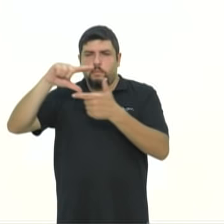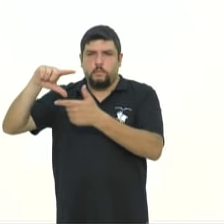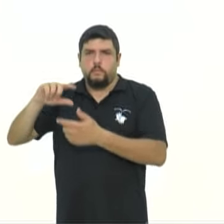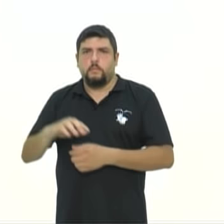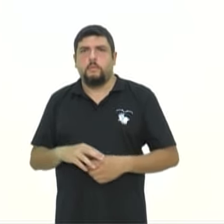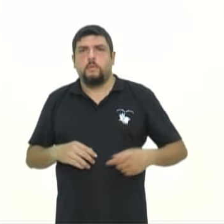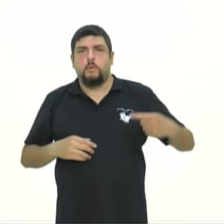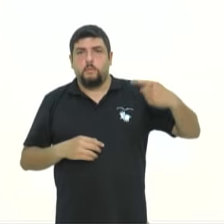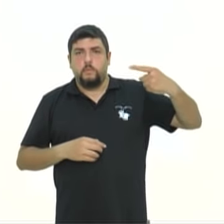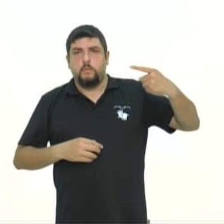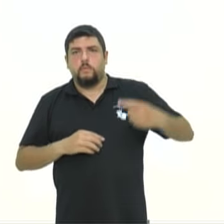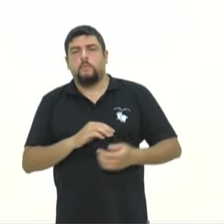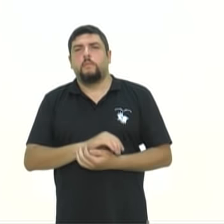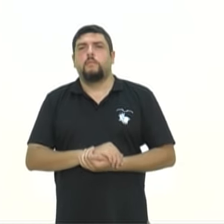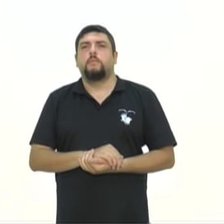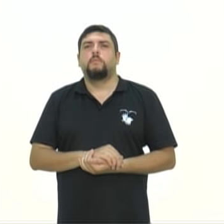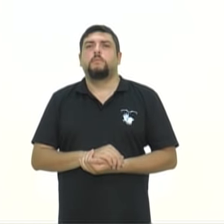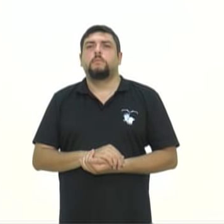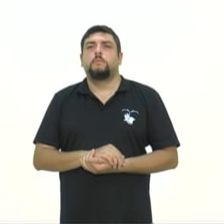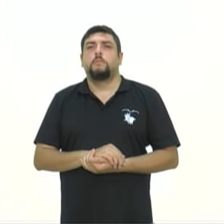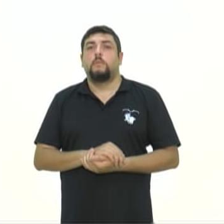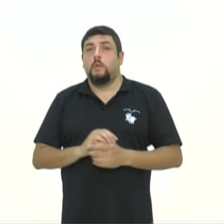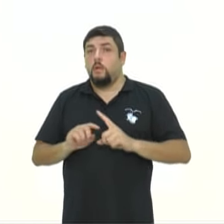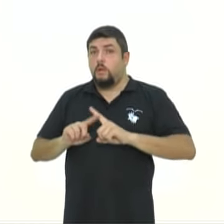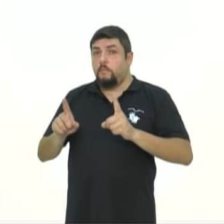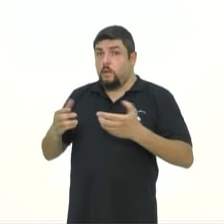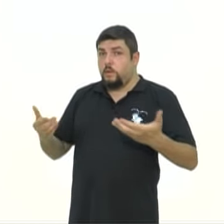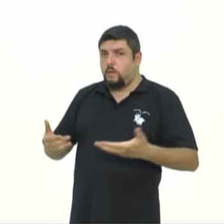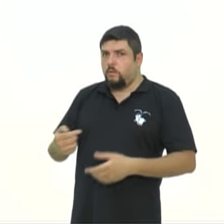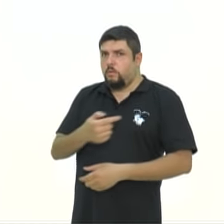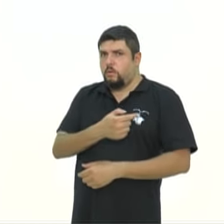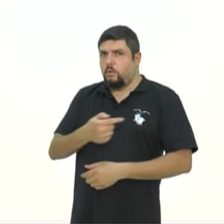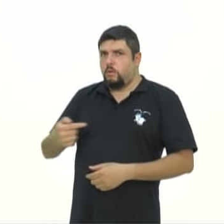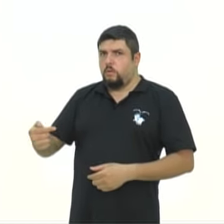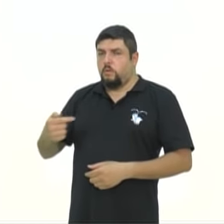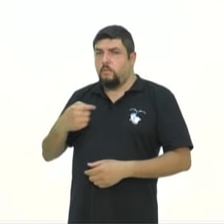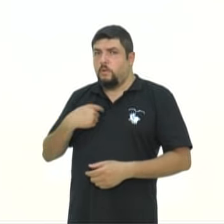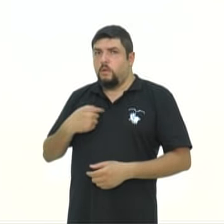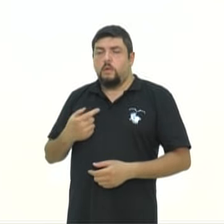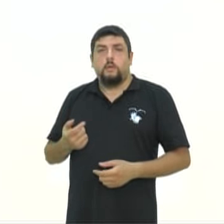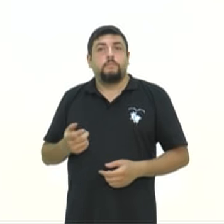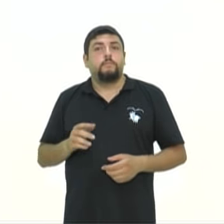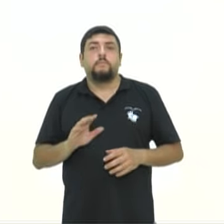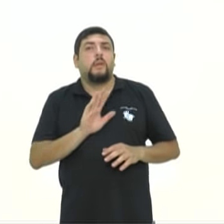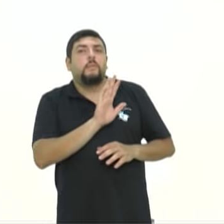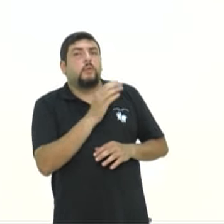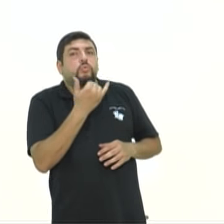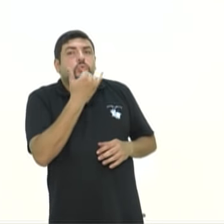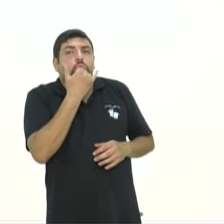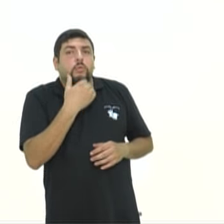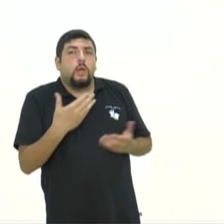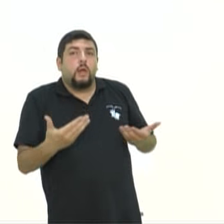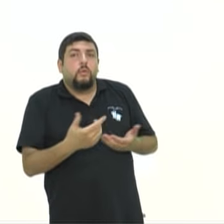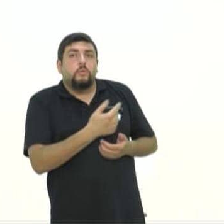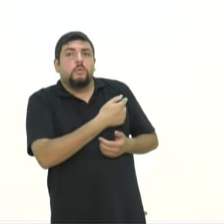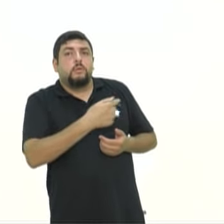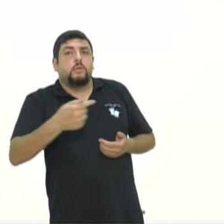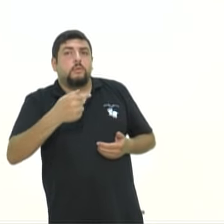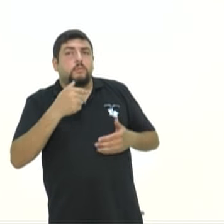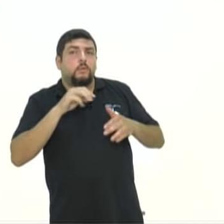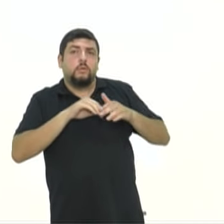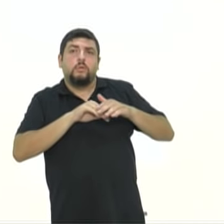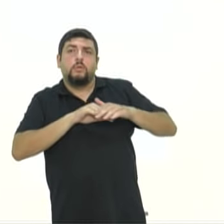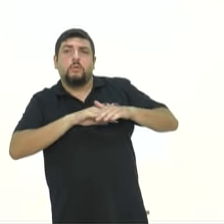diz assim: só que esta semanada eu não vou poder poupar. Então, ela pegou o dinheiro e já fez essa afirmação,